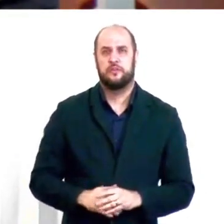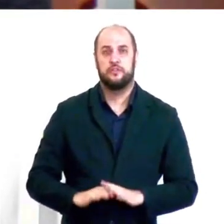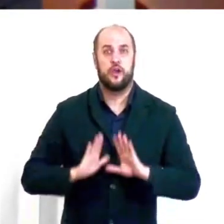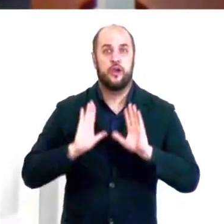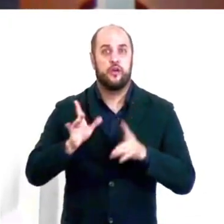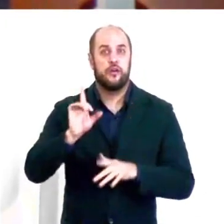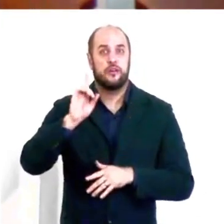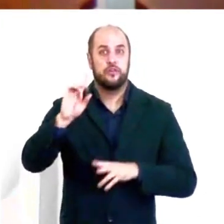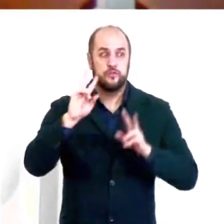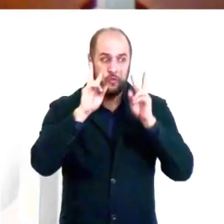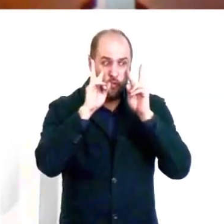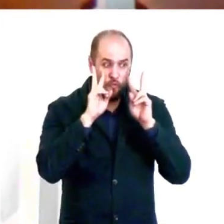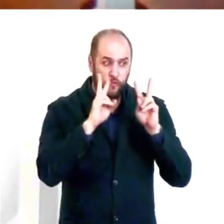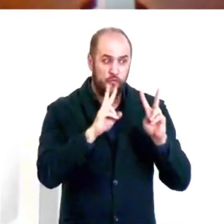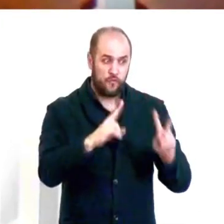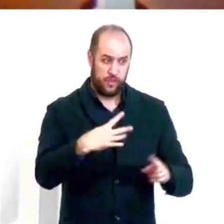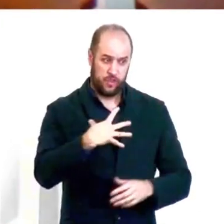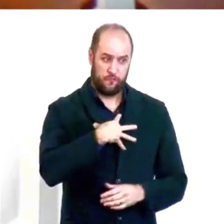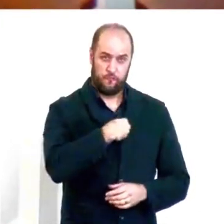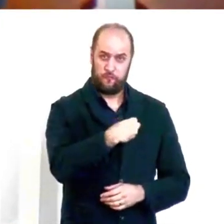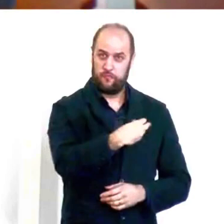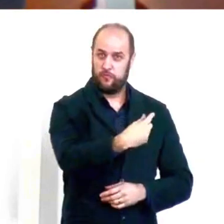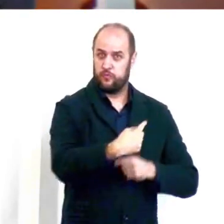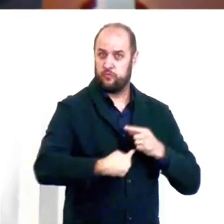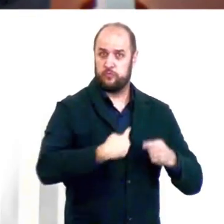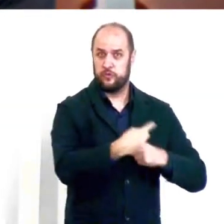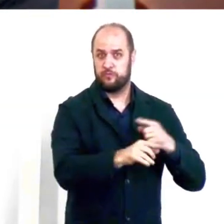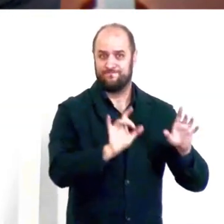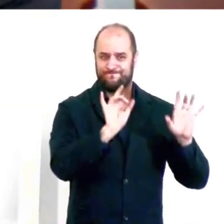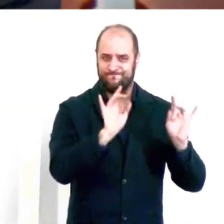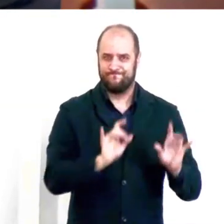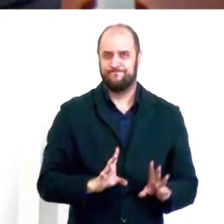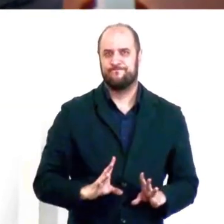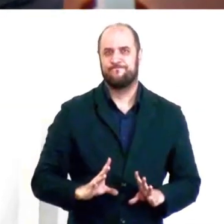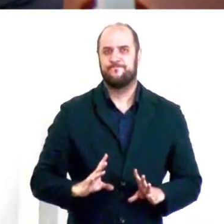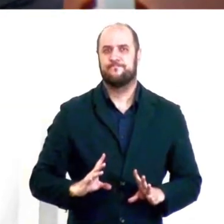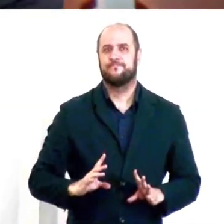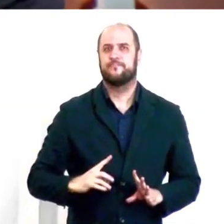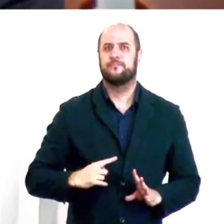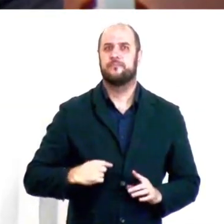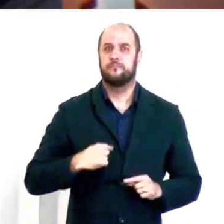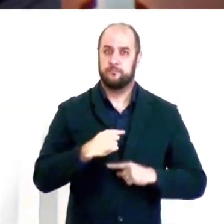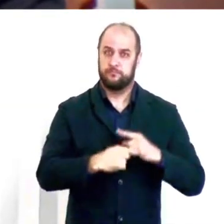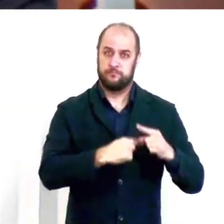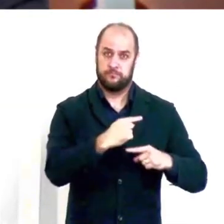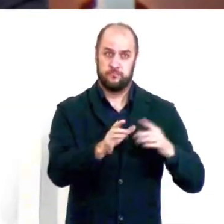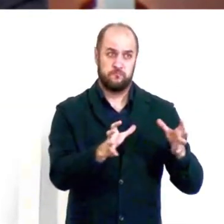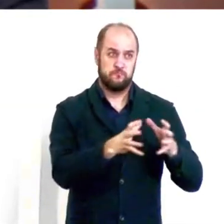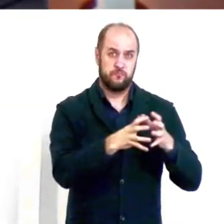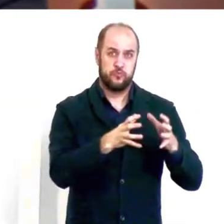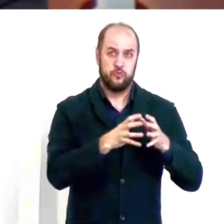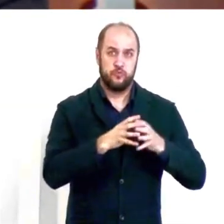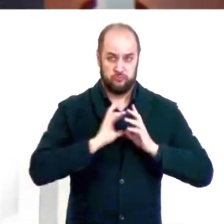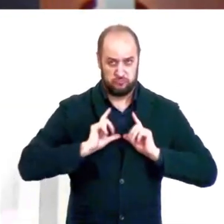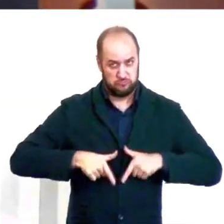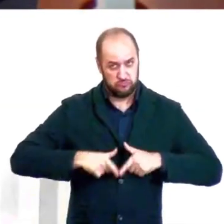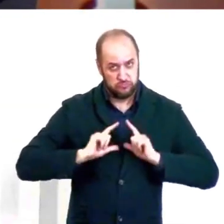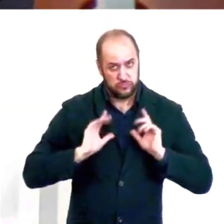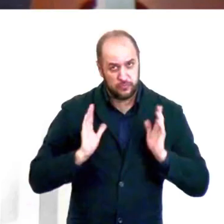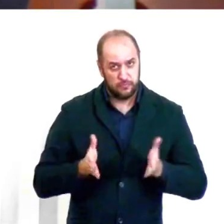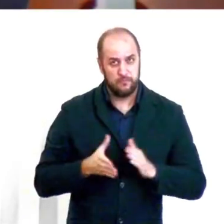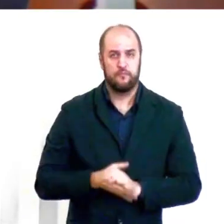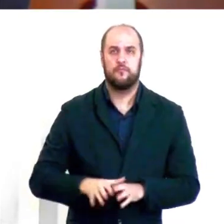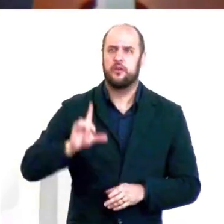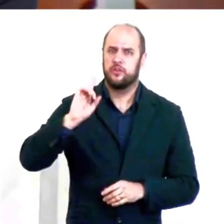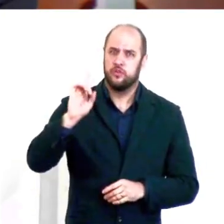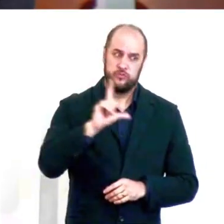uma genealogia específica, a genealogia semita. A genealogia agora que Ele vai escolher